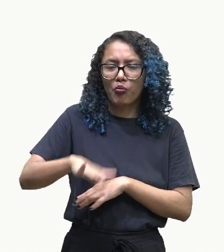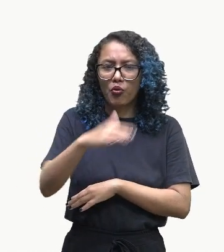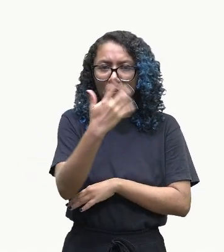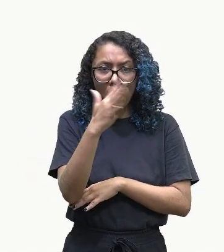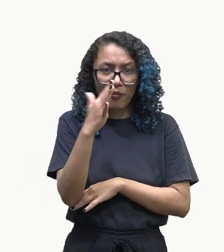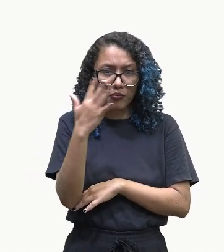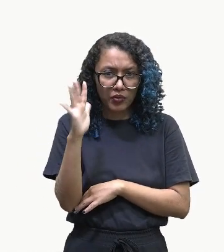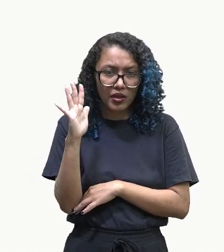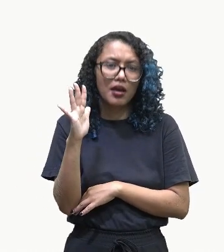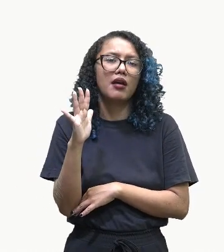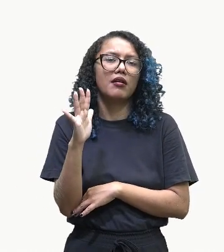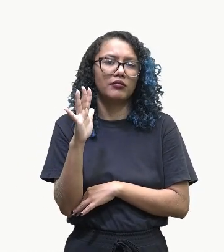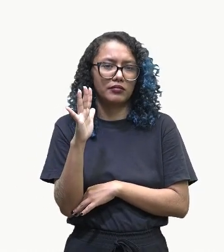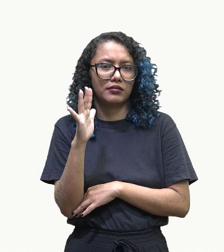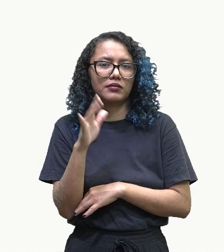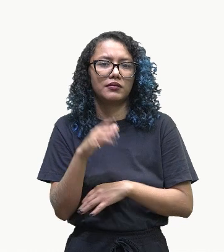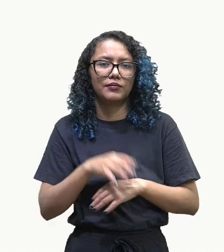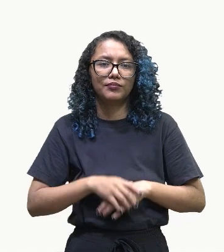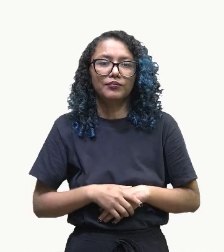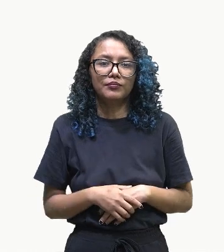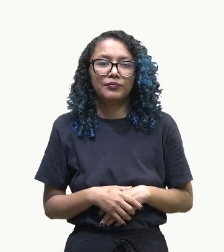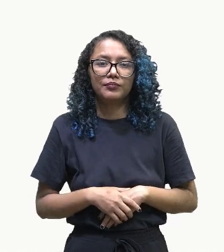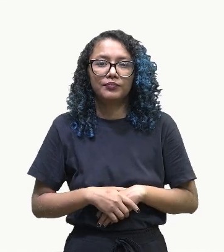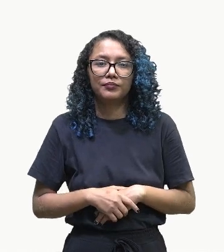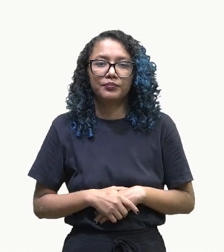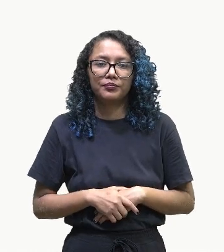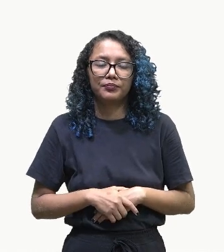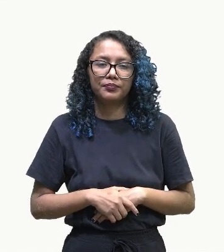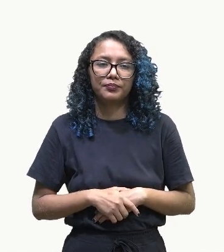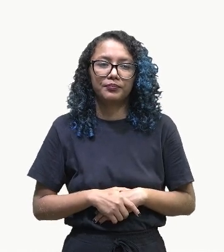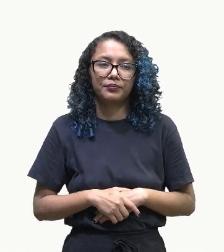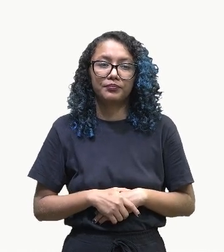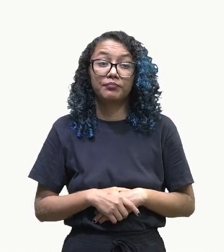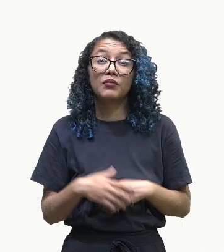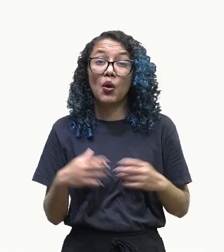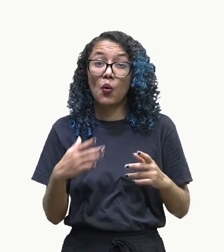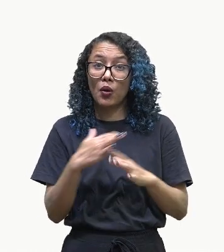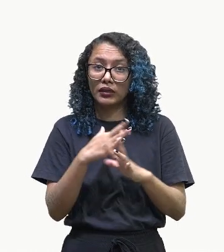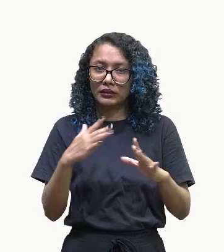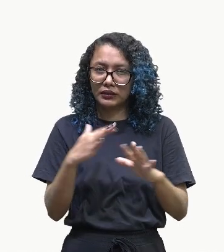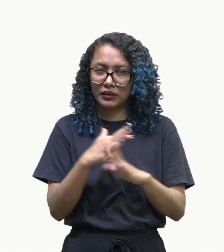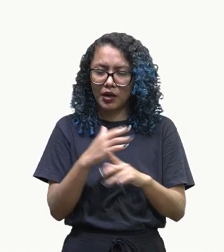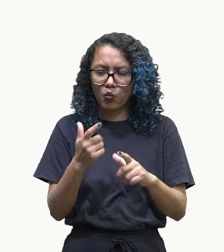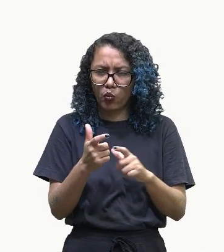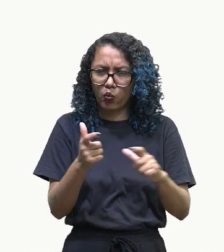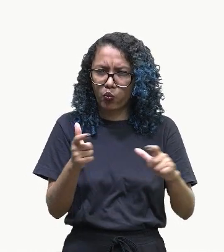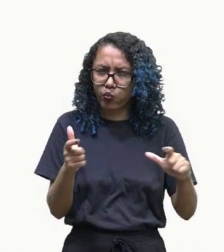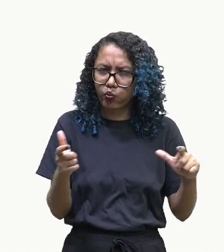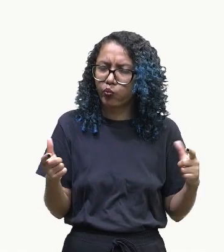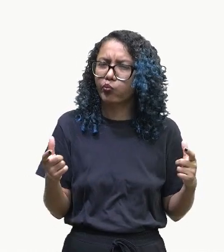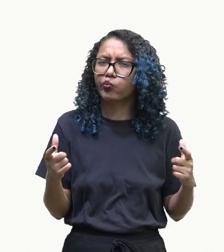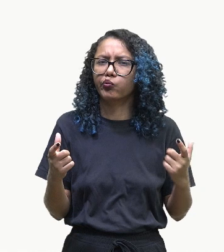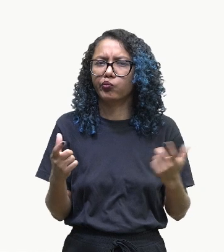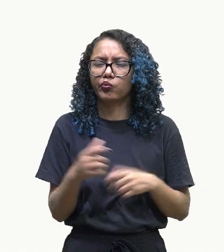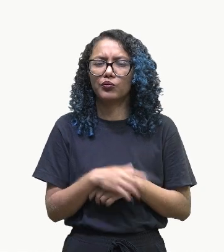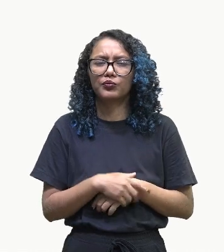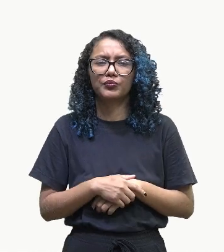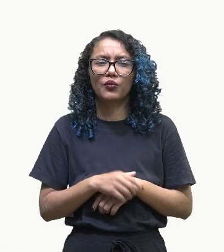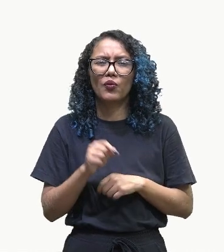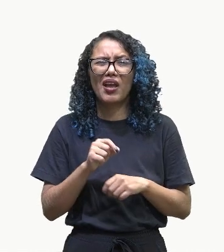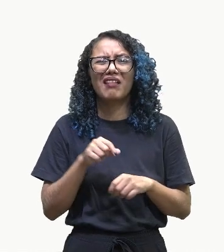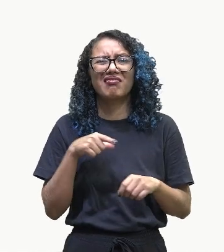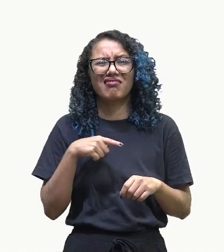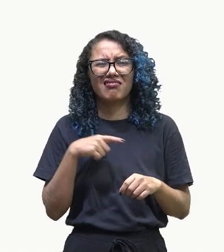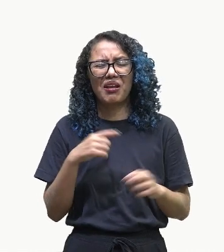em patinete elétrico. Então, nas cidades grandes, naquelas que possuem um fluxo de